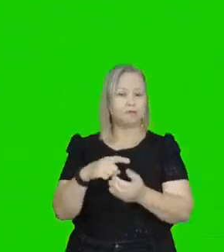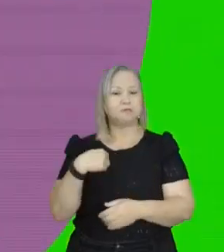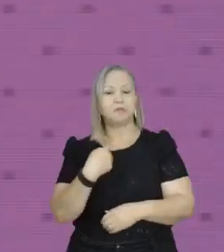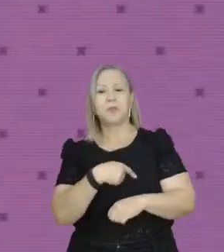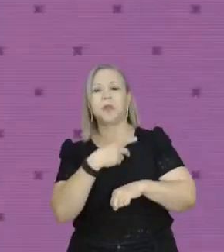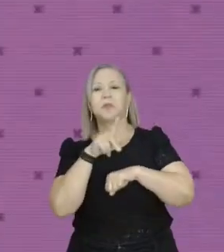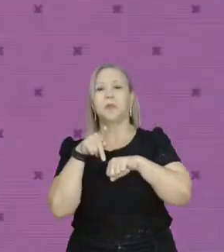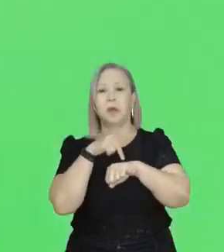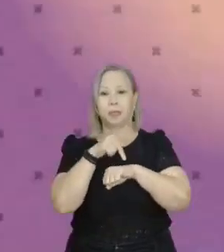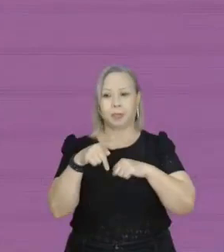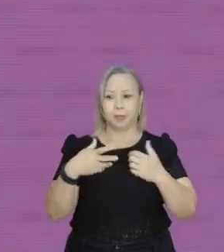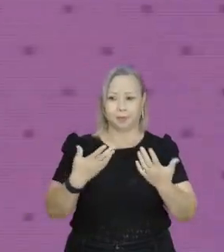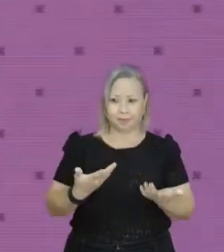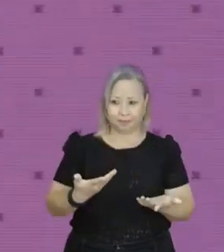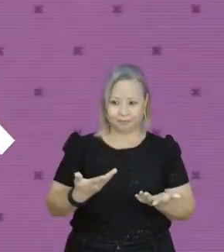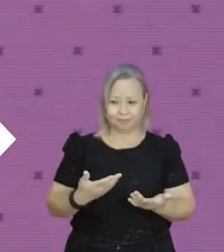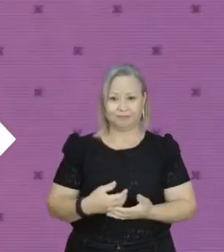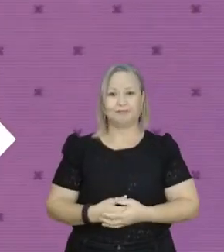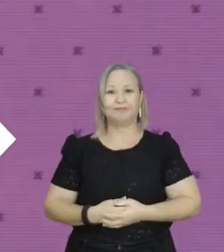país?